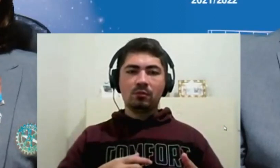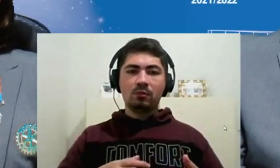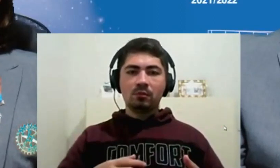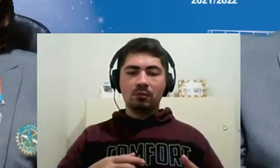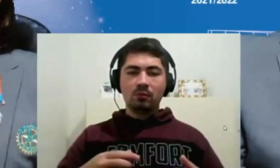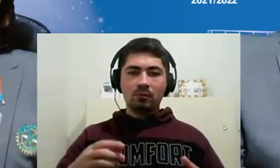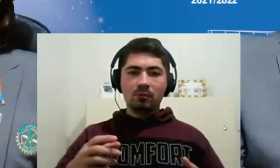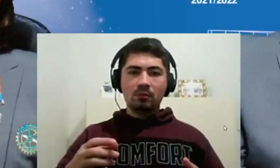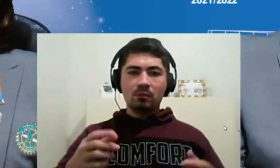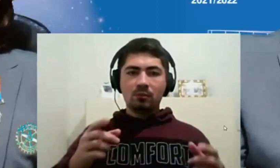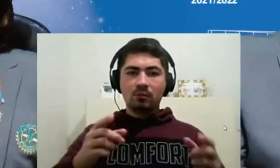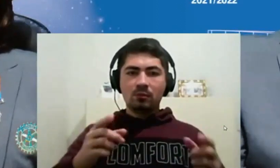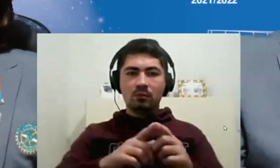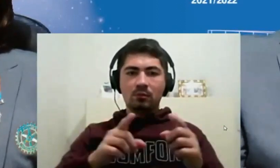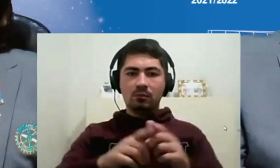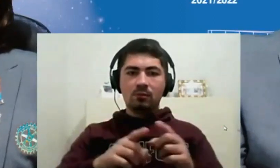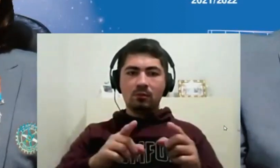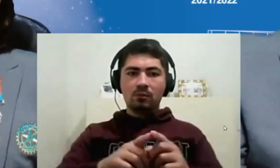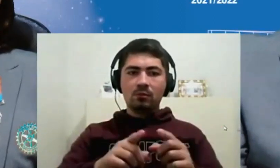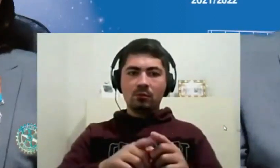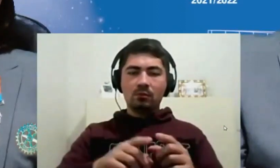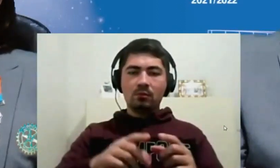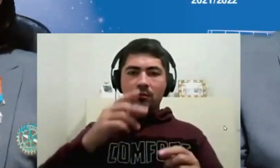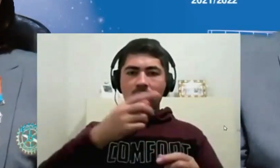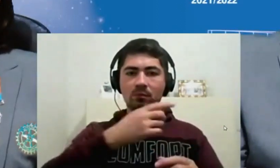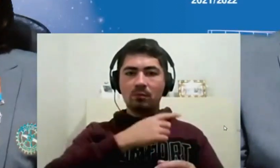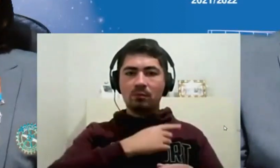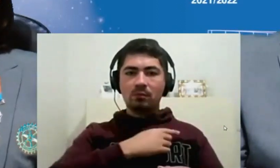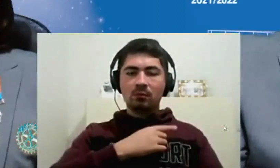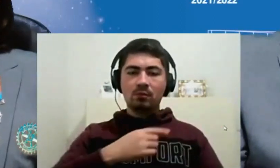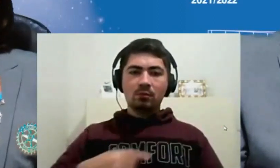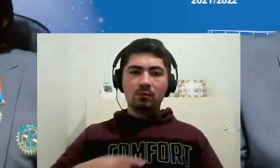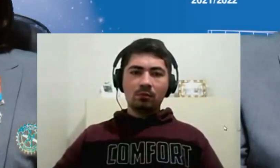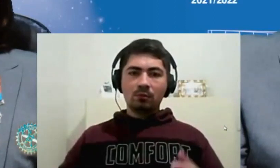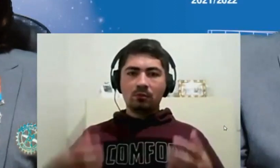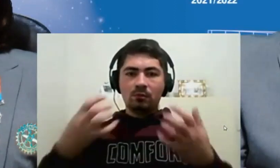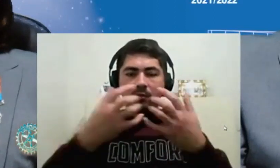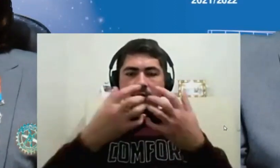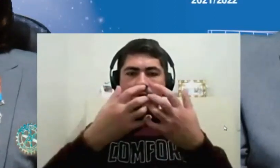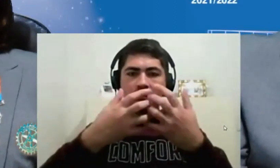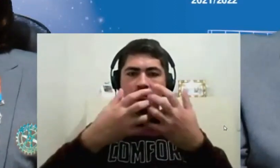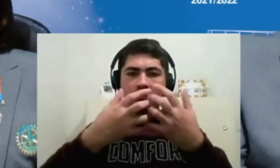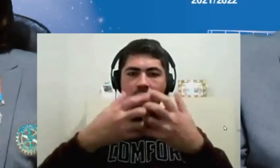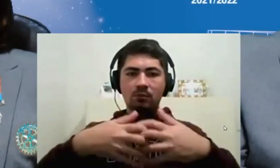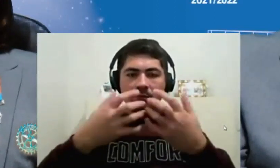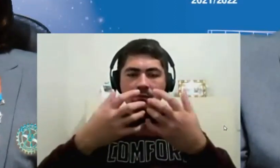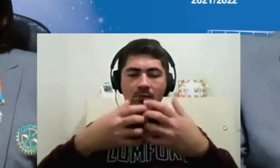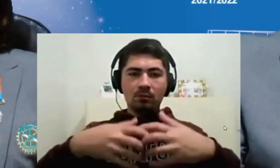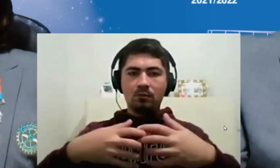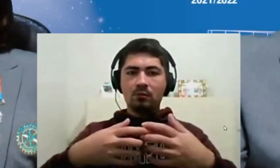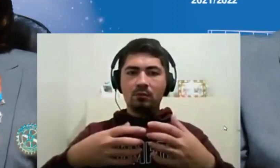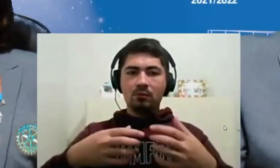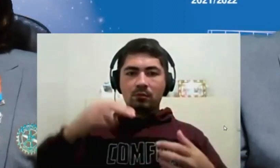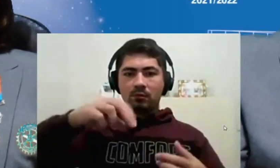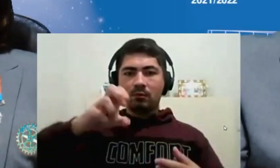nosso sempre governador, presidente da Fundação Rotária do nosso distrito, o Névio Úrio, que